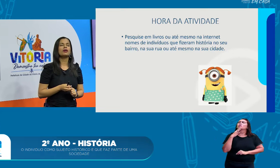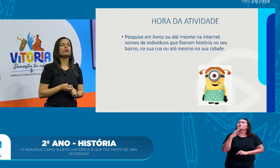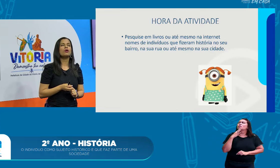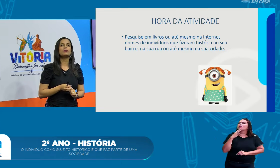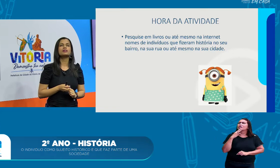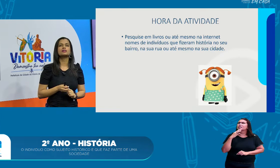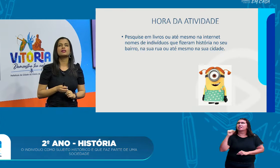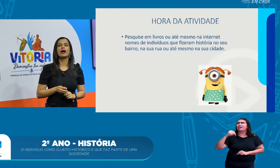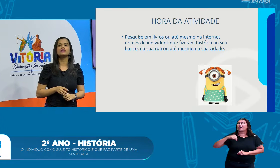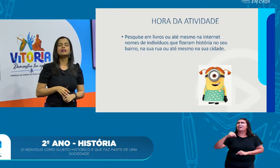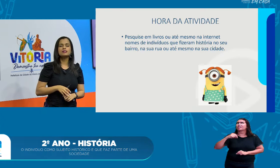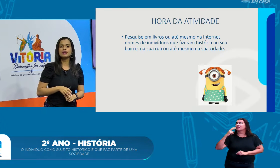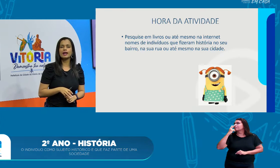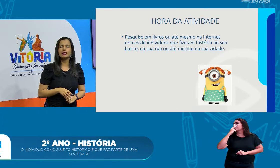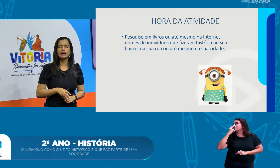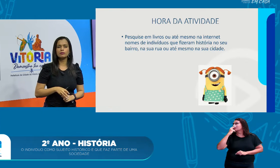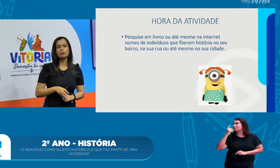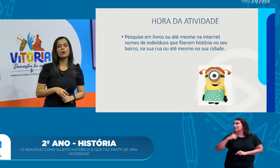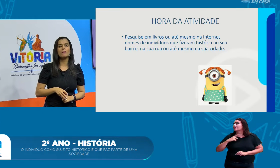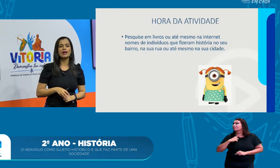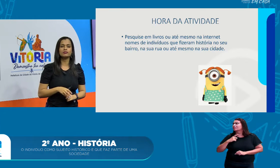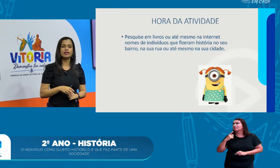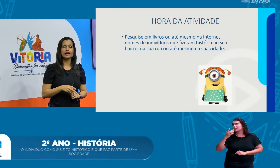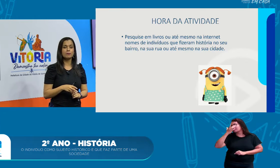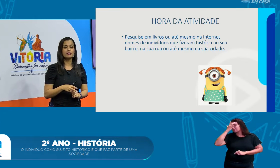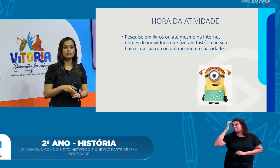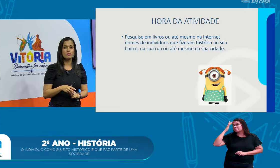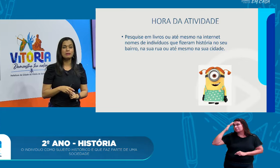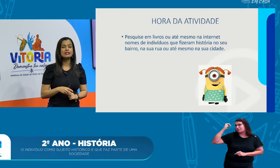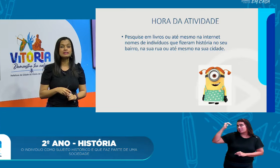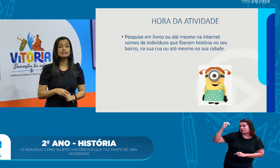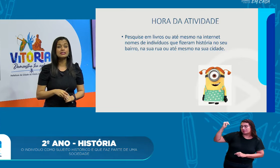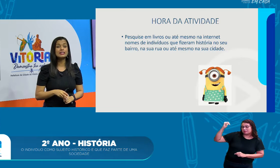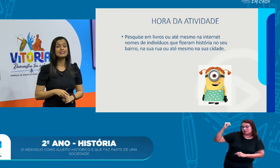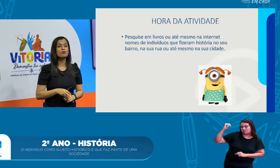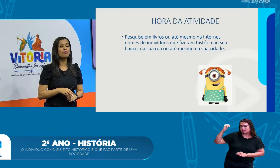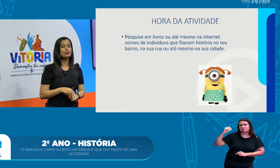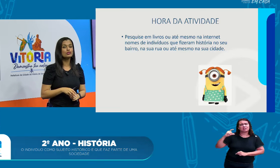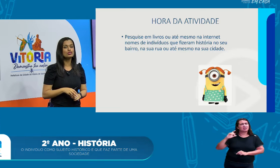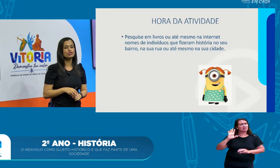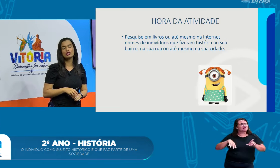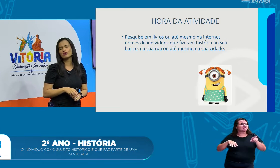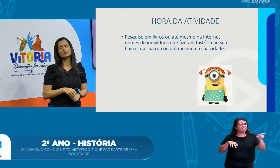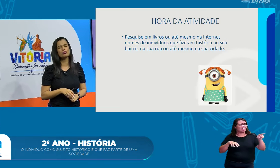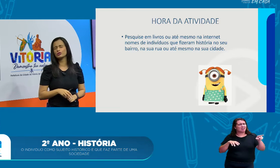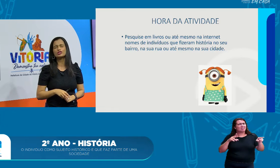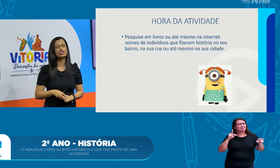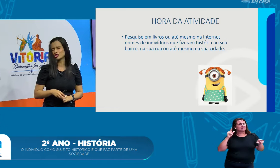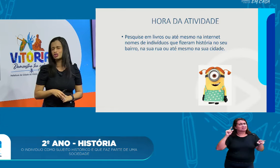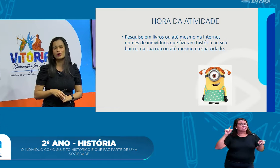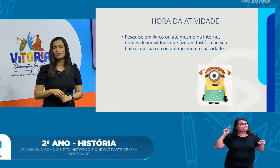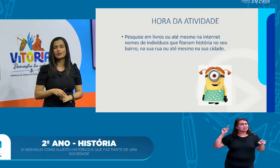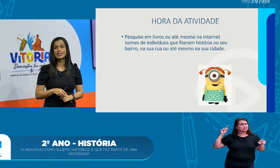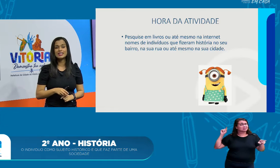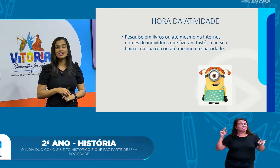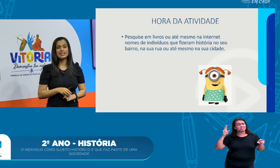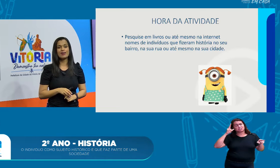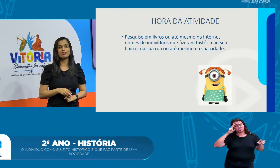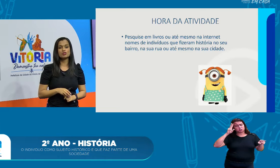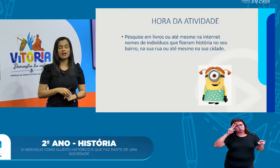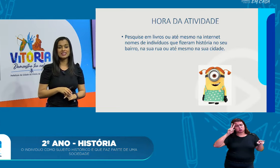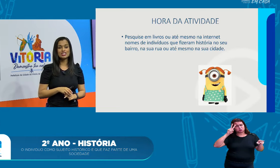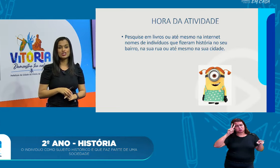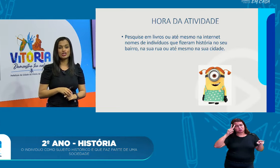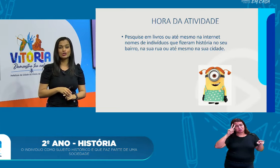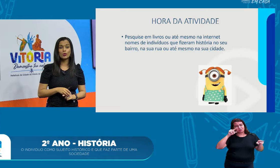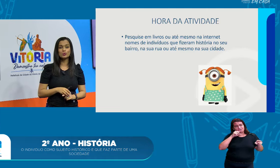a minha rua, a minha cidade? Será que no meu bairro tem aquela pessoa bem antiga que tem que conta um monte de história, que ela